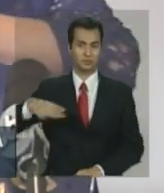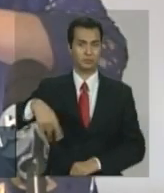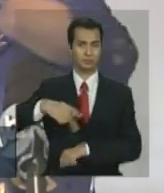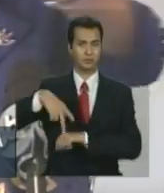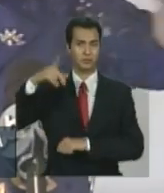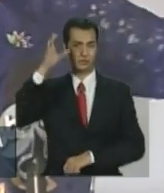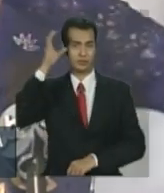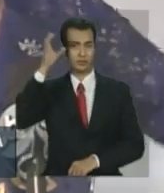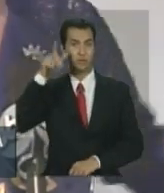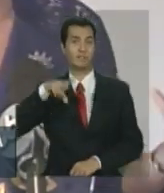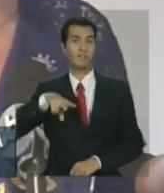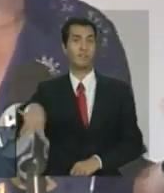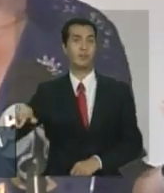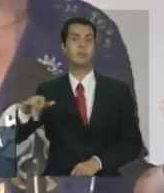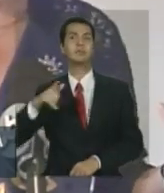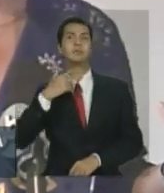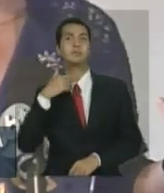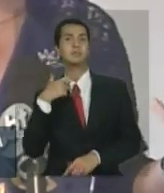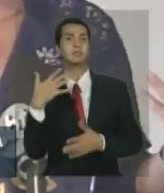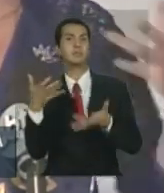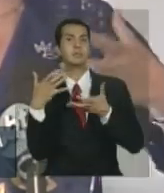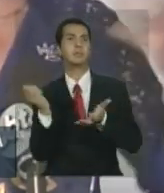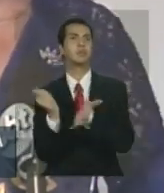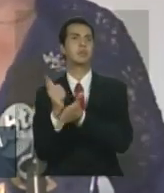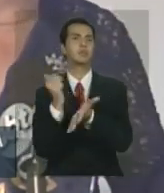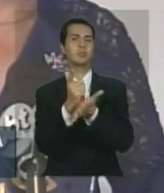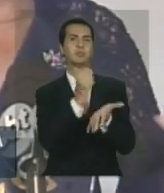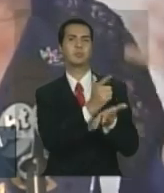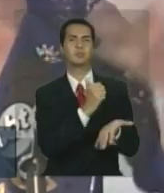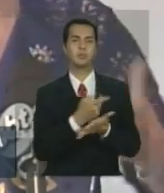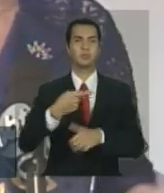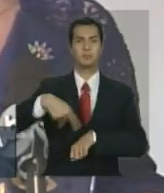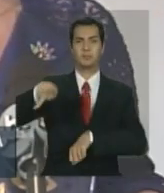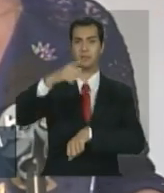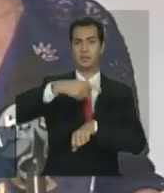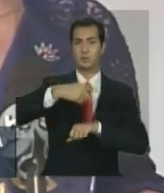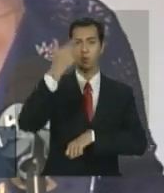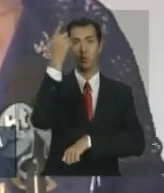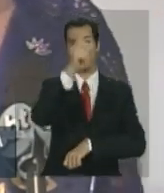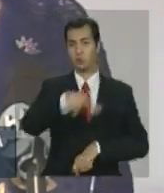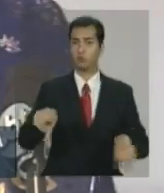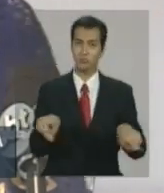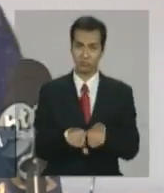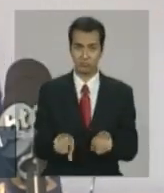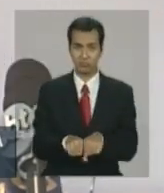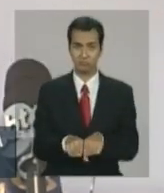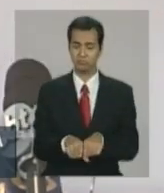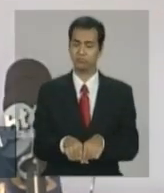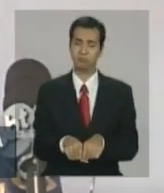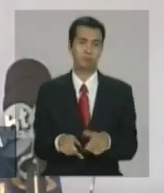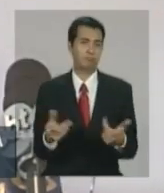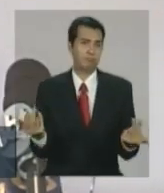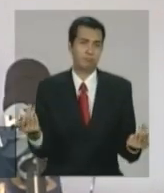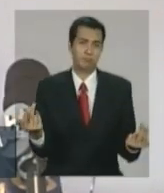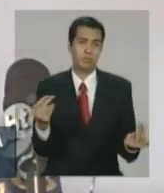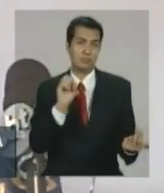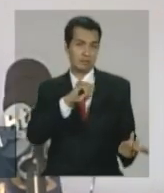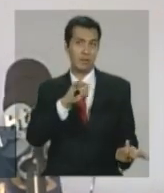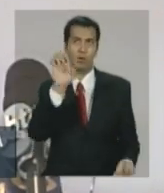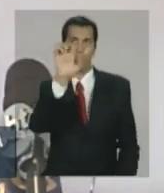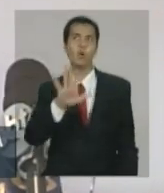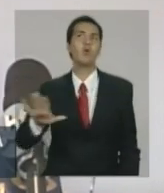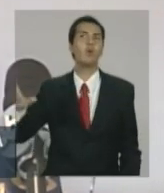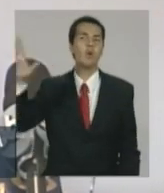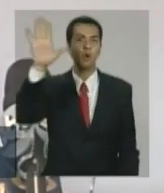por produtos internacionais de todos os países muito expressivo. A mesma coisa, se a Europa voltar